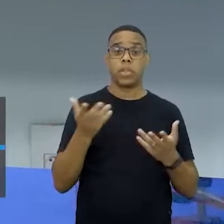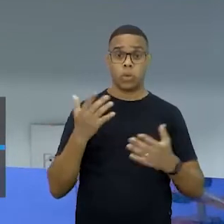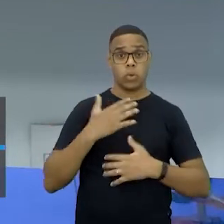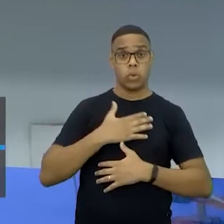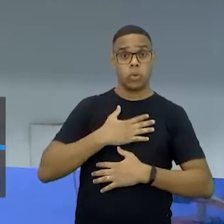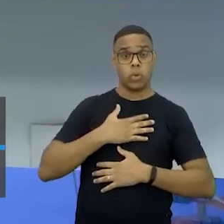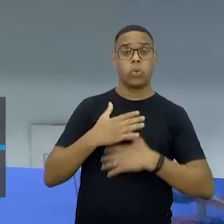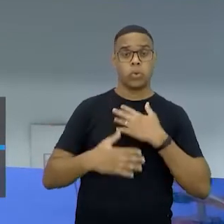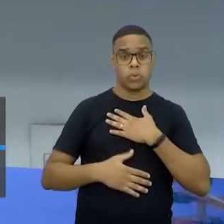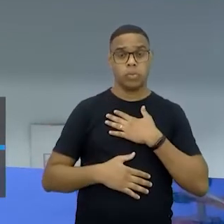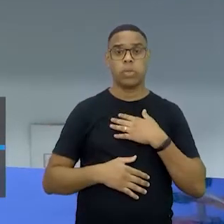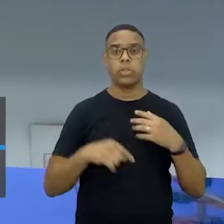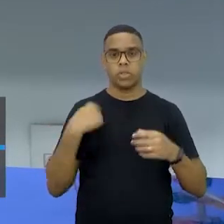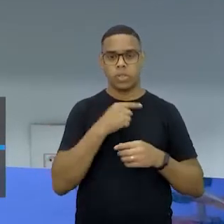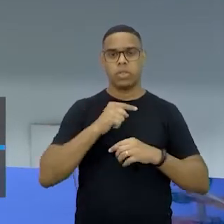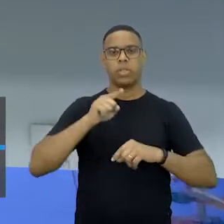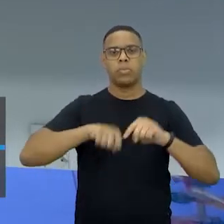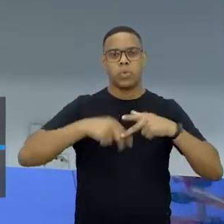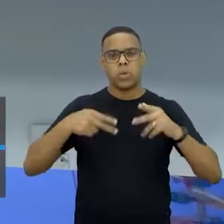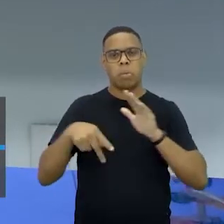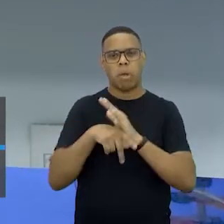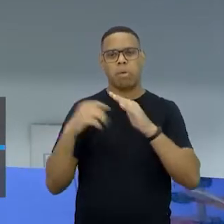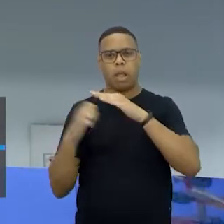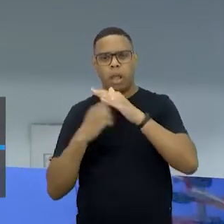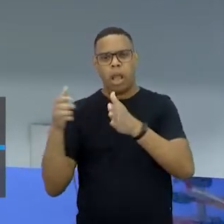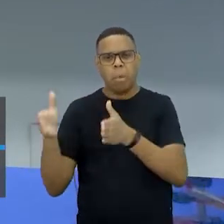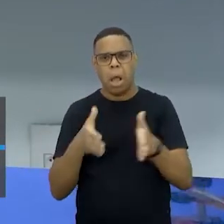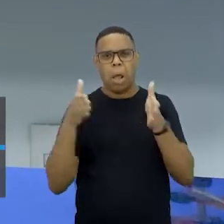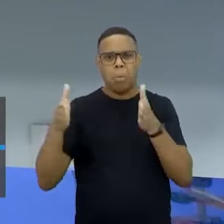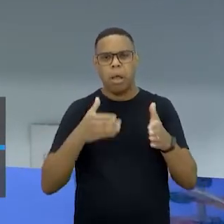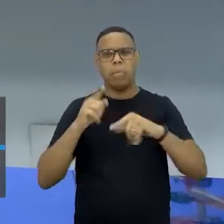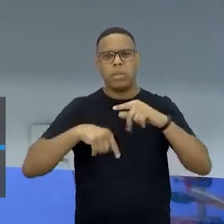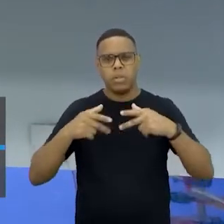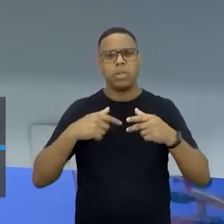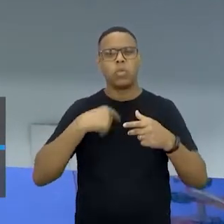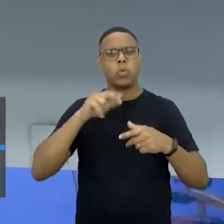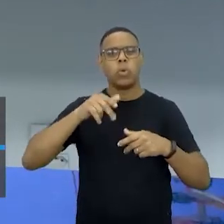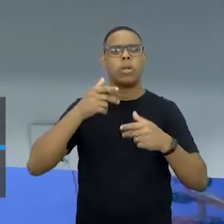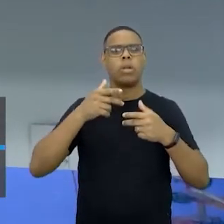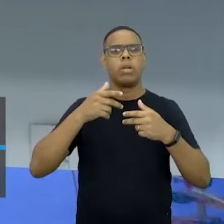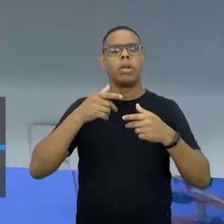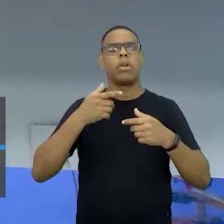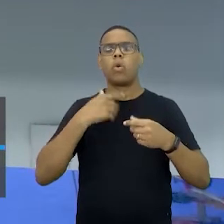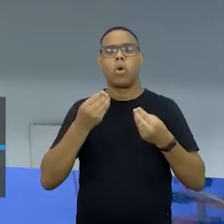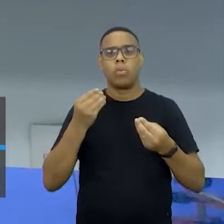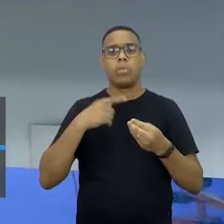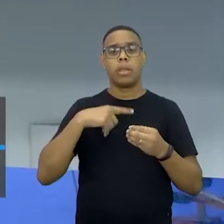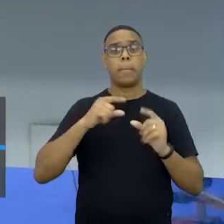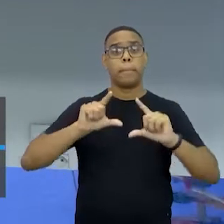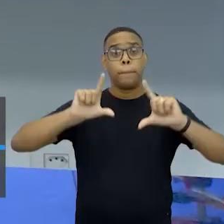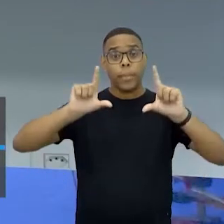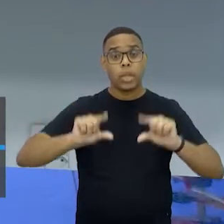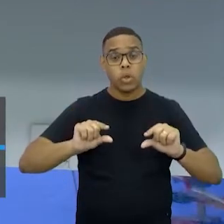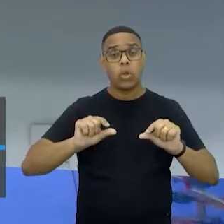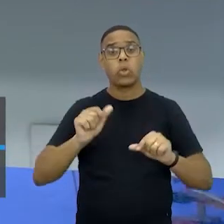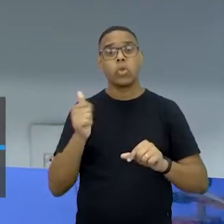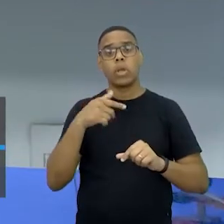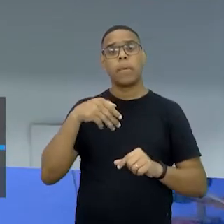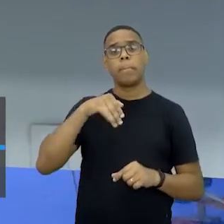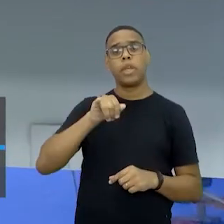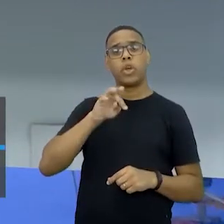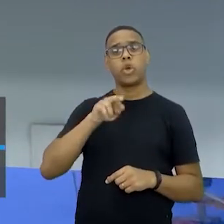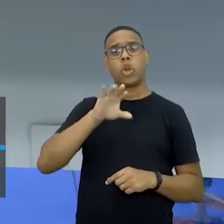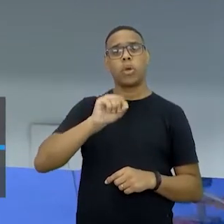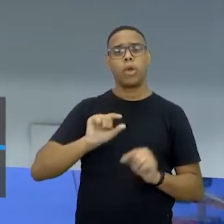no nosso corpo que utilizam de produtos mais industrializados a gente tem uma diversidade muito menor de